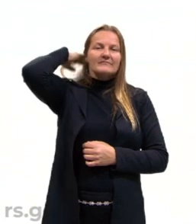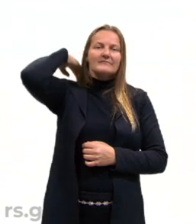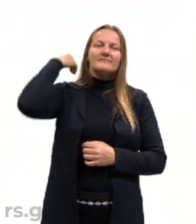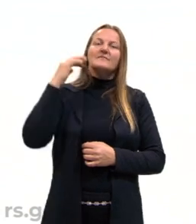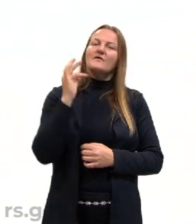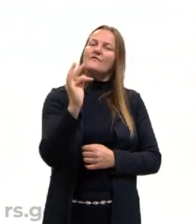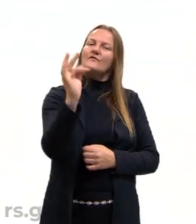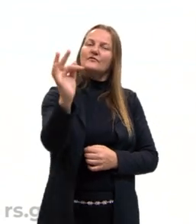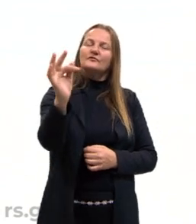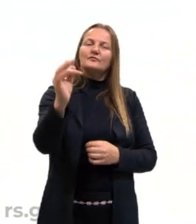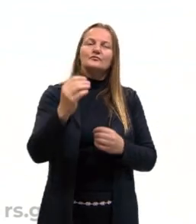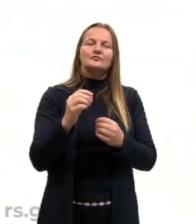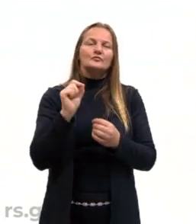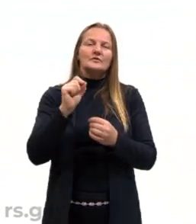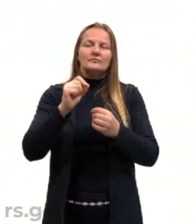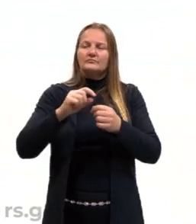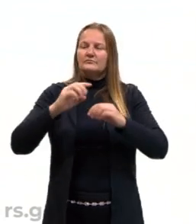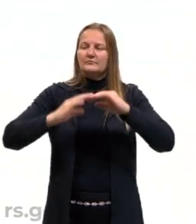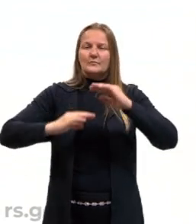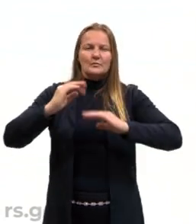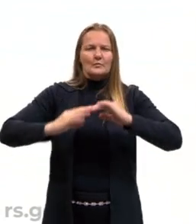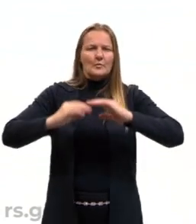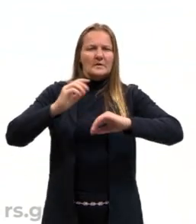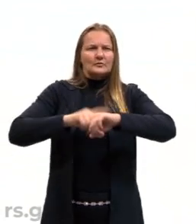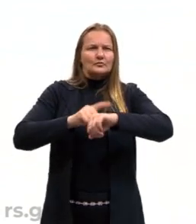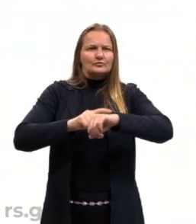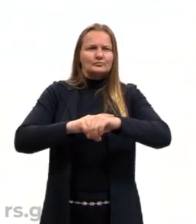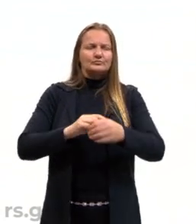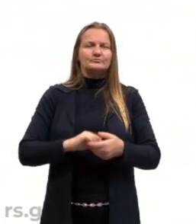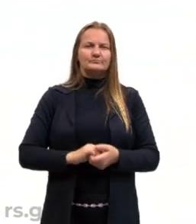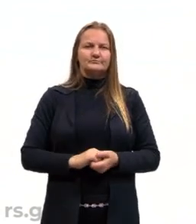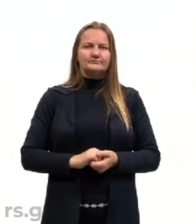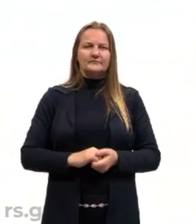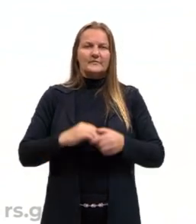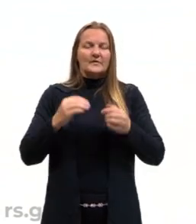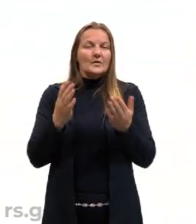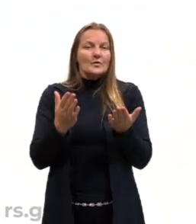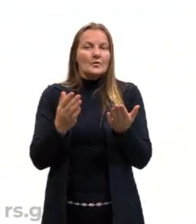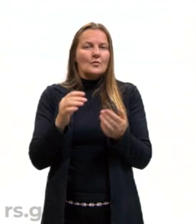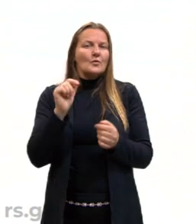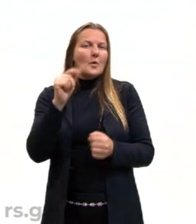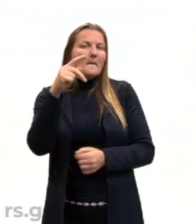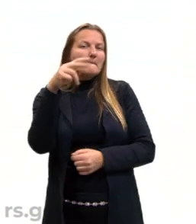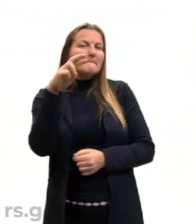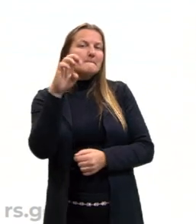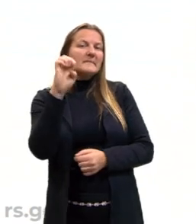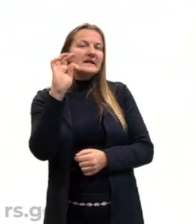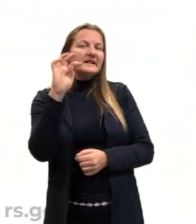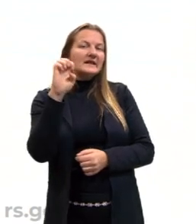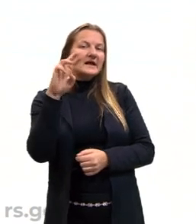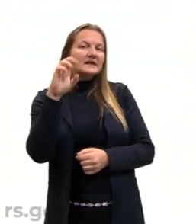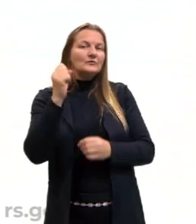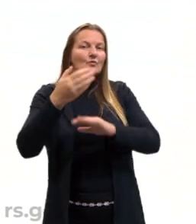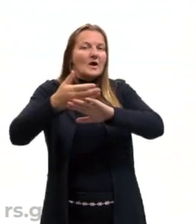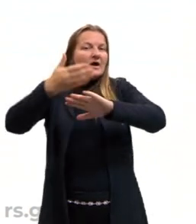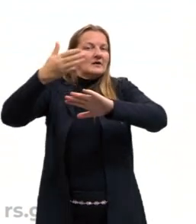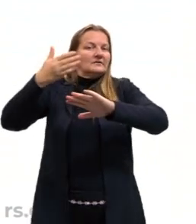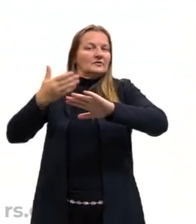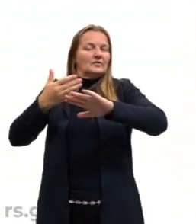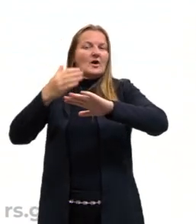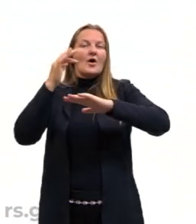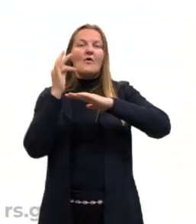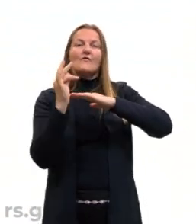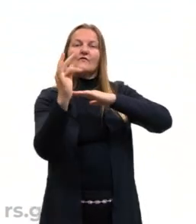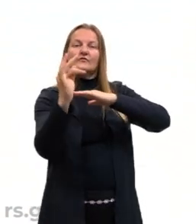centro da fala ou seja funcionou agora se o Pretérito anterior ao agora o